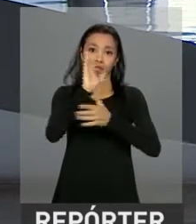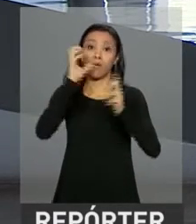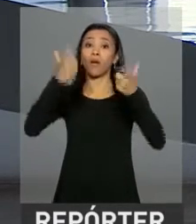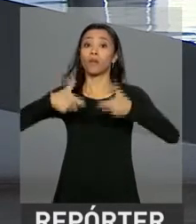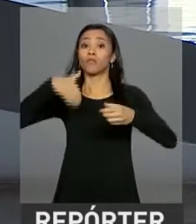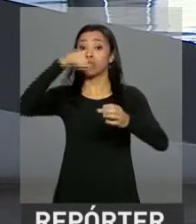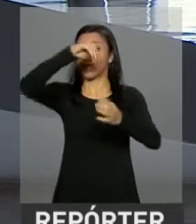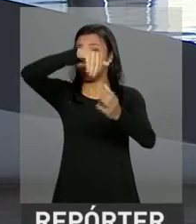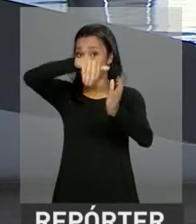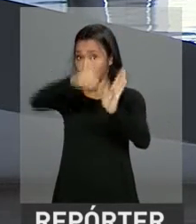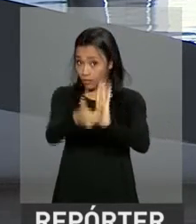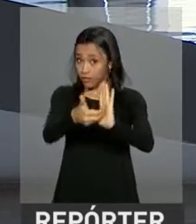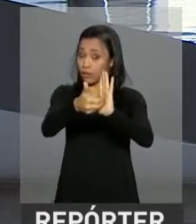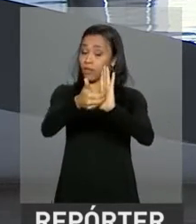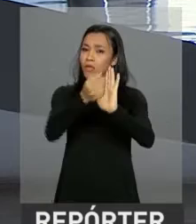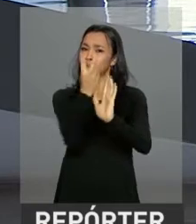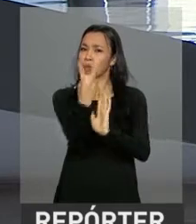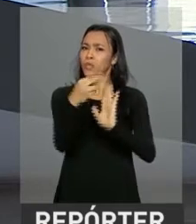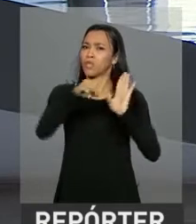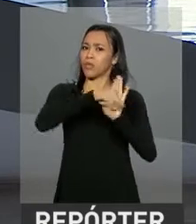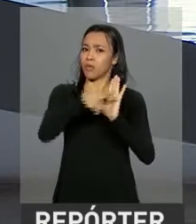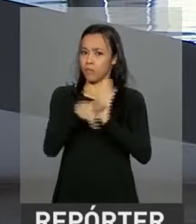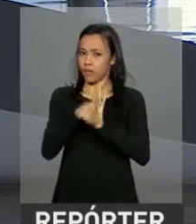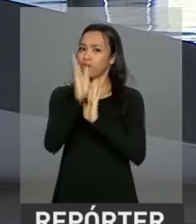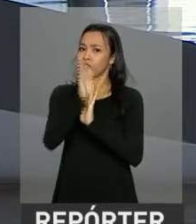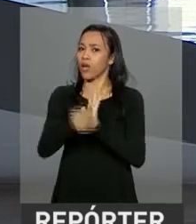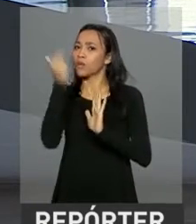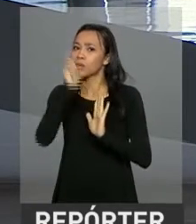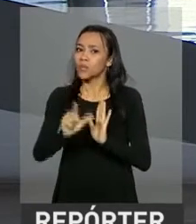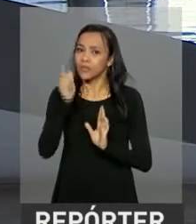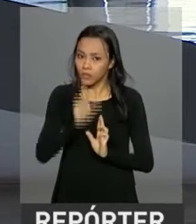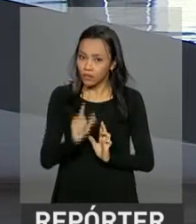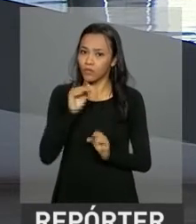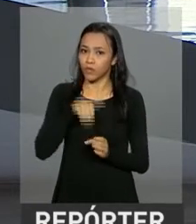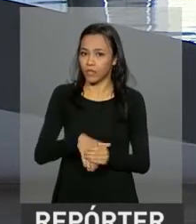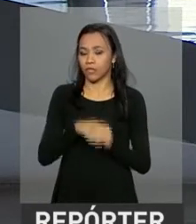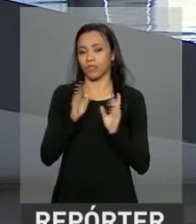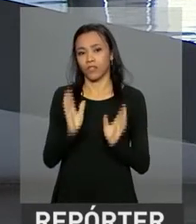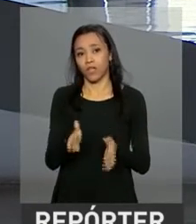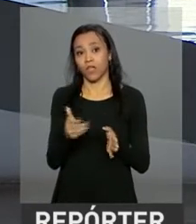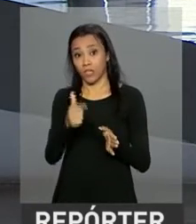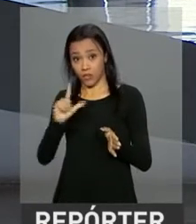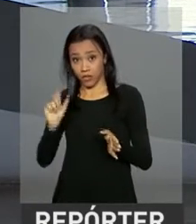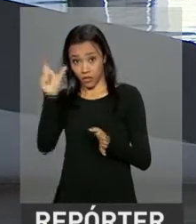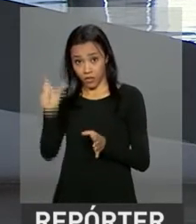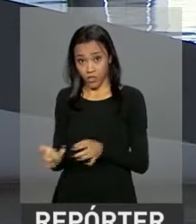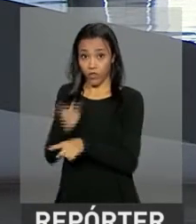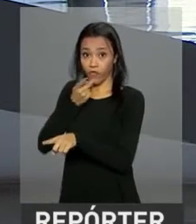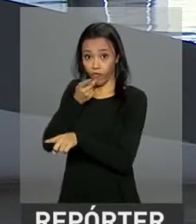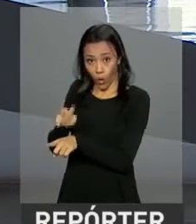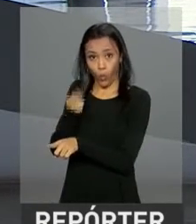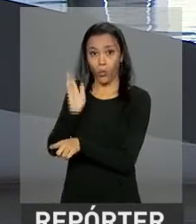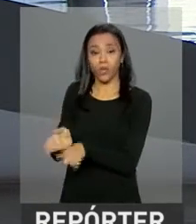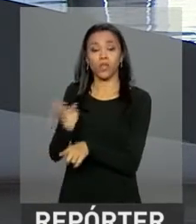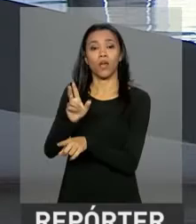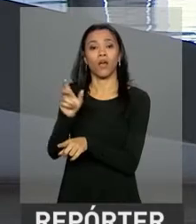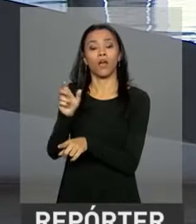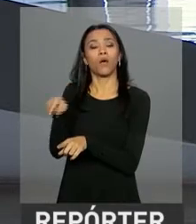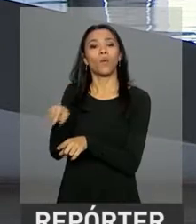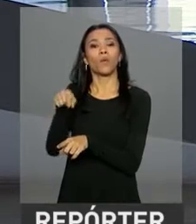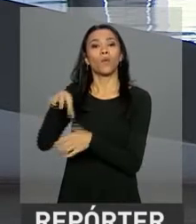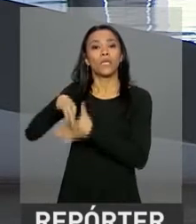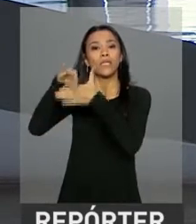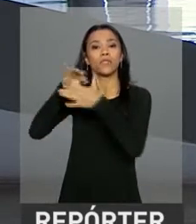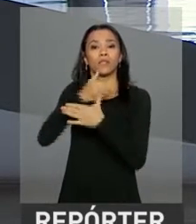Deputados, foram aprovadas duas medidas provisórias, inclusive as que foram citadas pelo deputado André Moura, líder do governo no